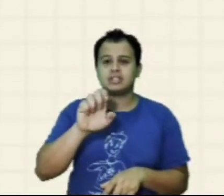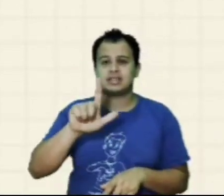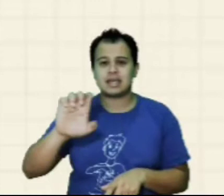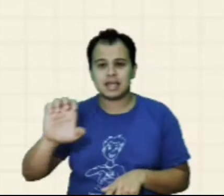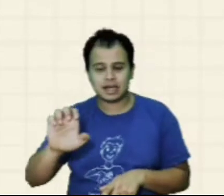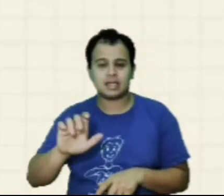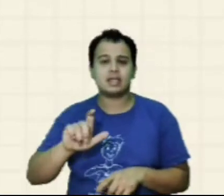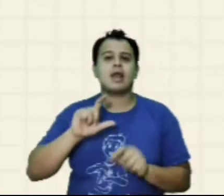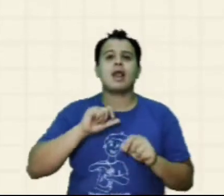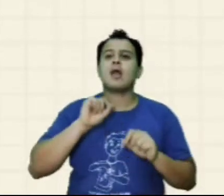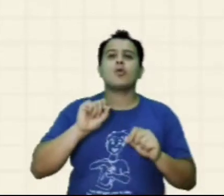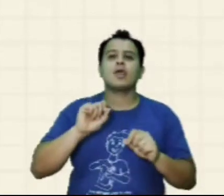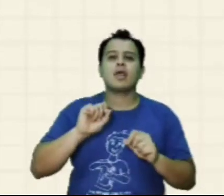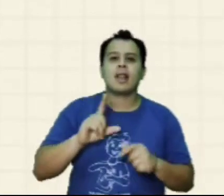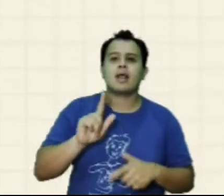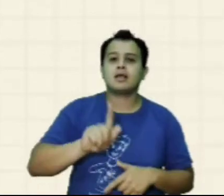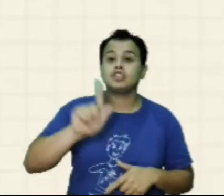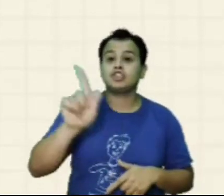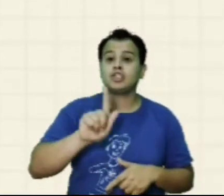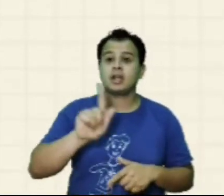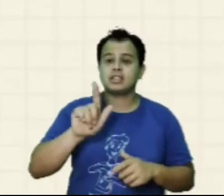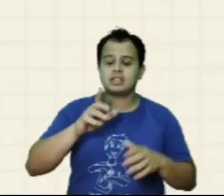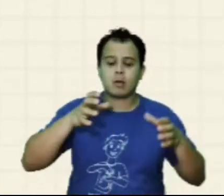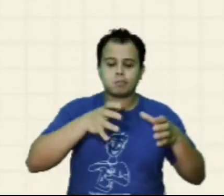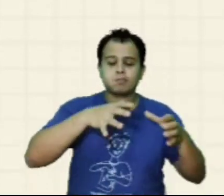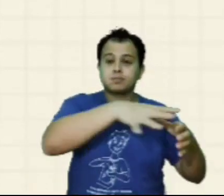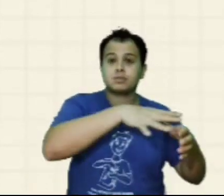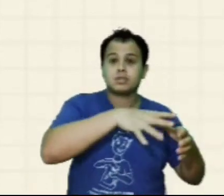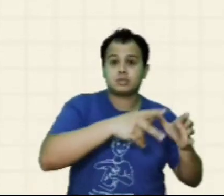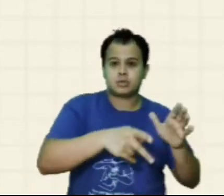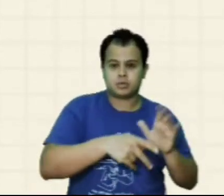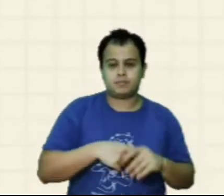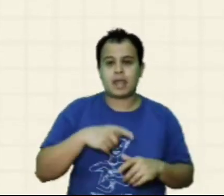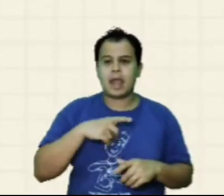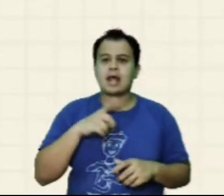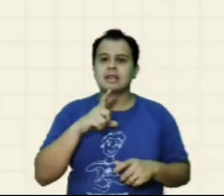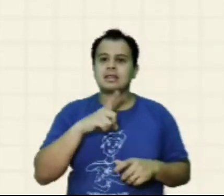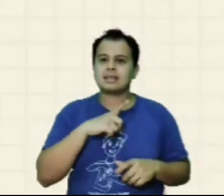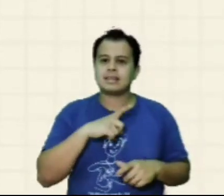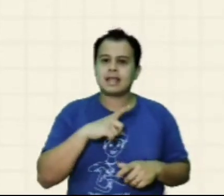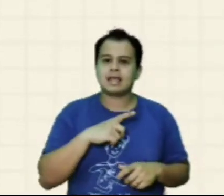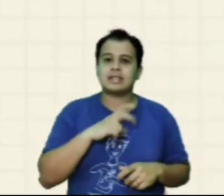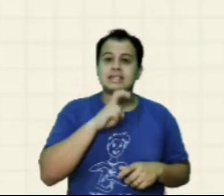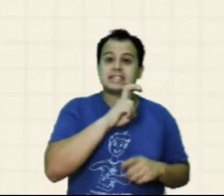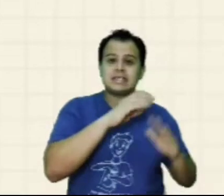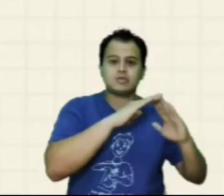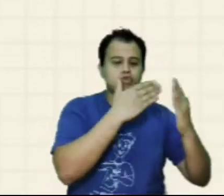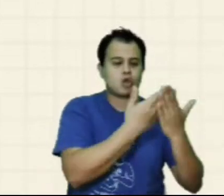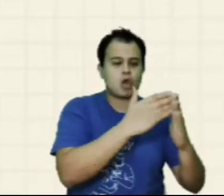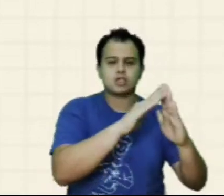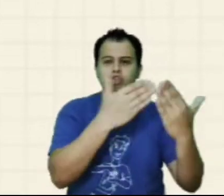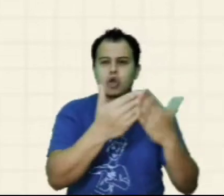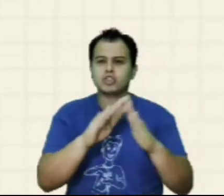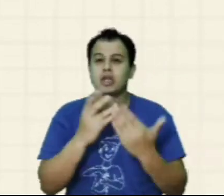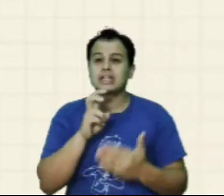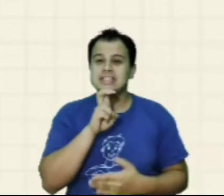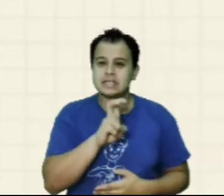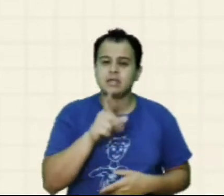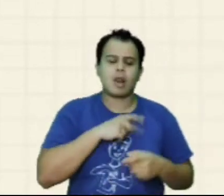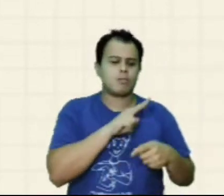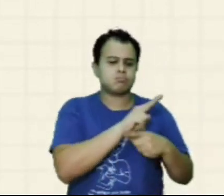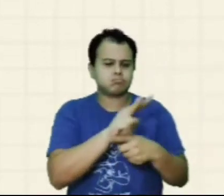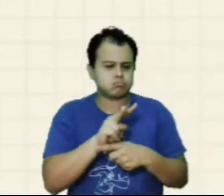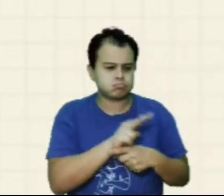prefeitura é dividida em vários setores, então ela tem 5 escolas que ela cuida da equipe gestora. Ela faz todo o acompanhamento do